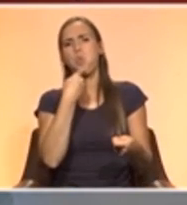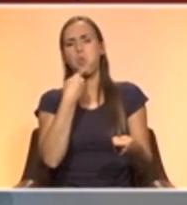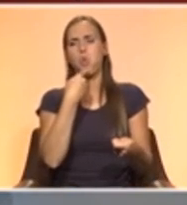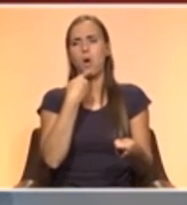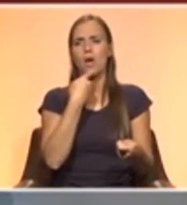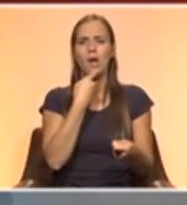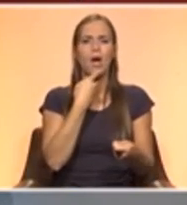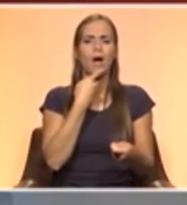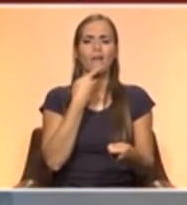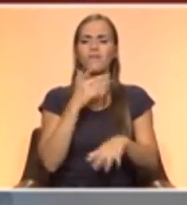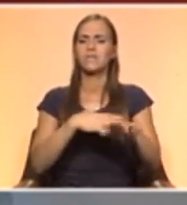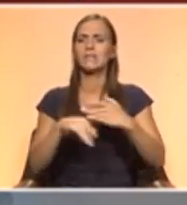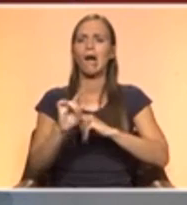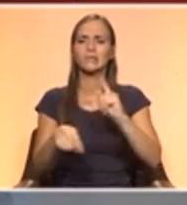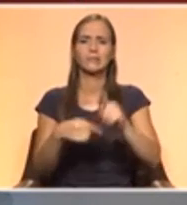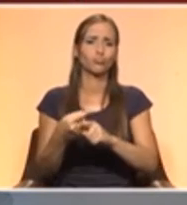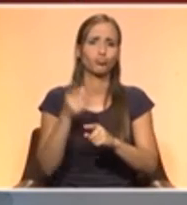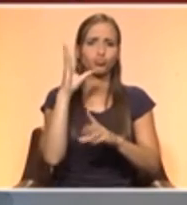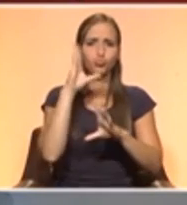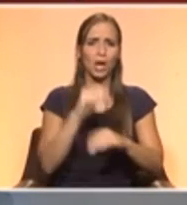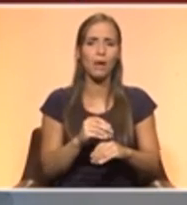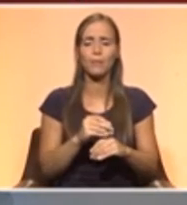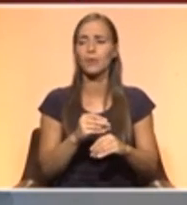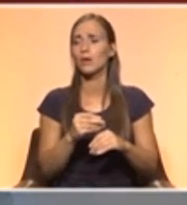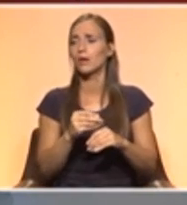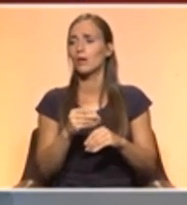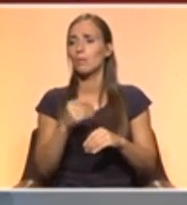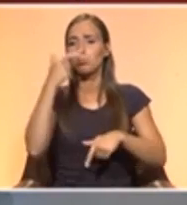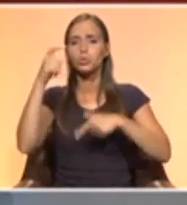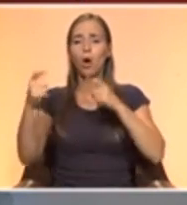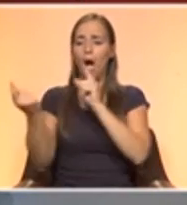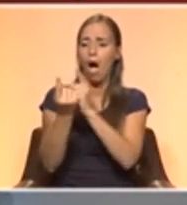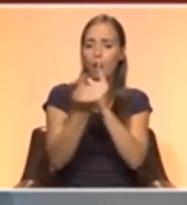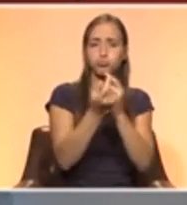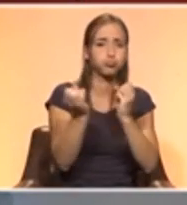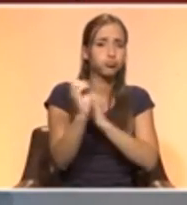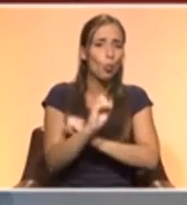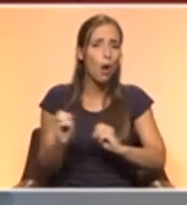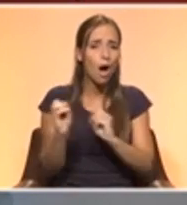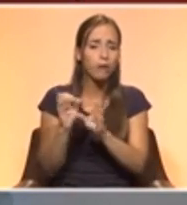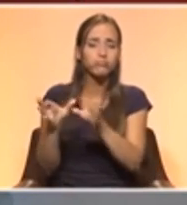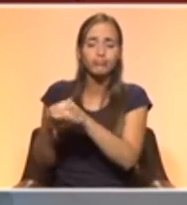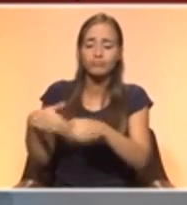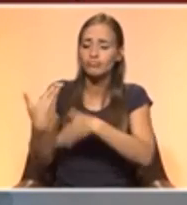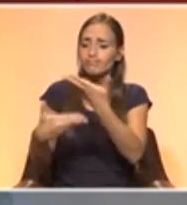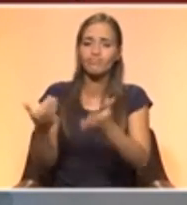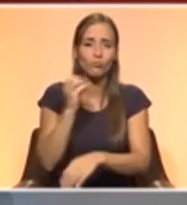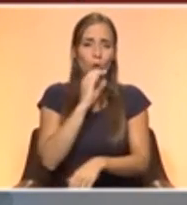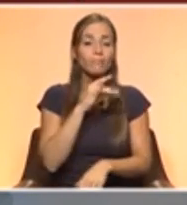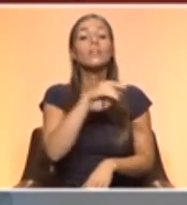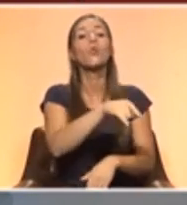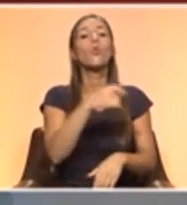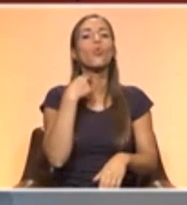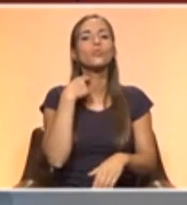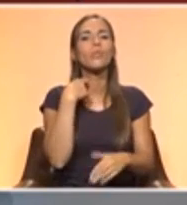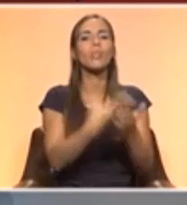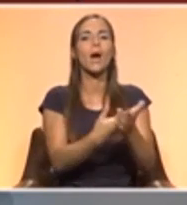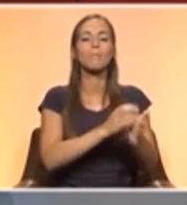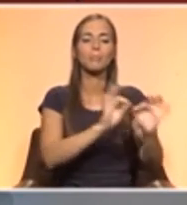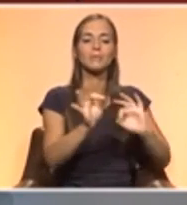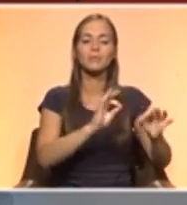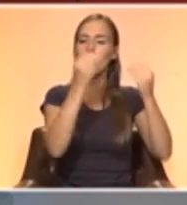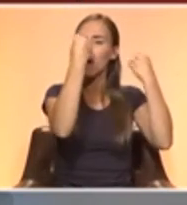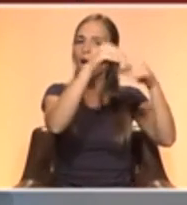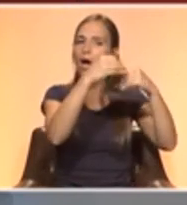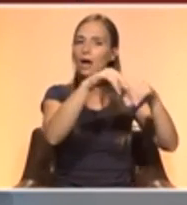tem pessoas com Enfim no para para fazer isso então este curso o que é que pretende fazer pretende preparar a pessoa com a sua ideia para a